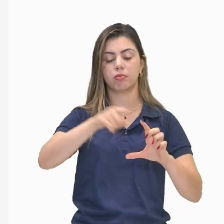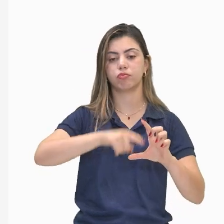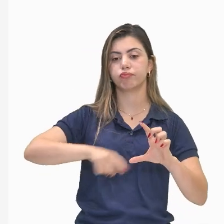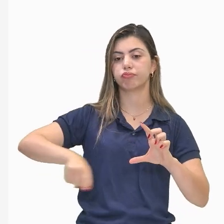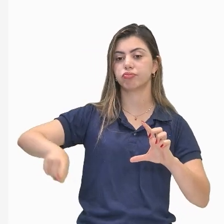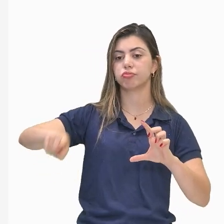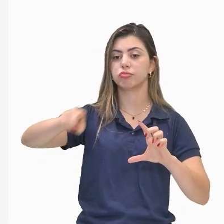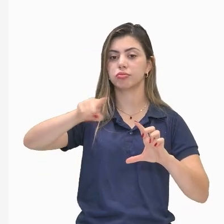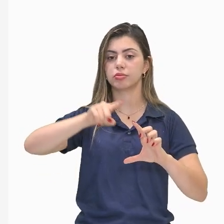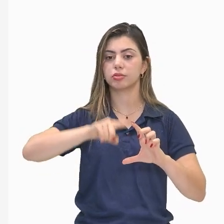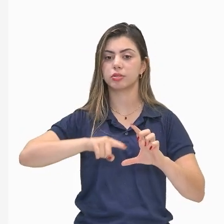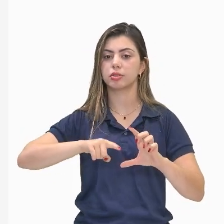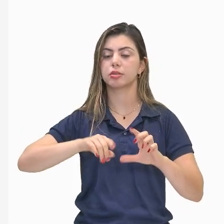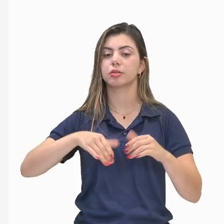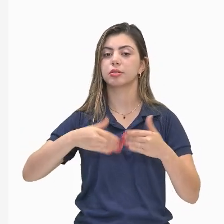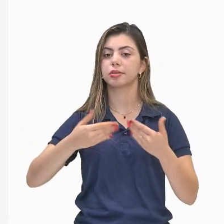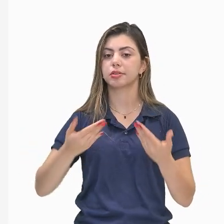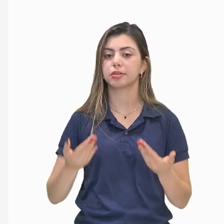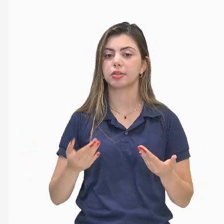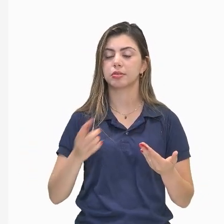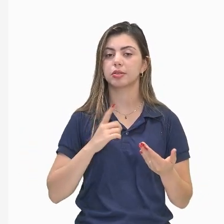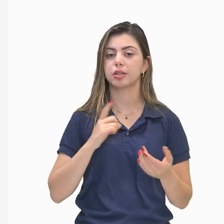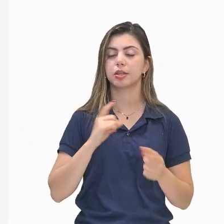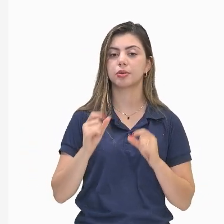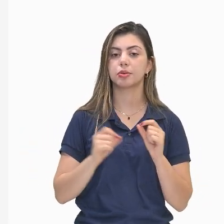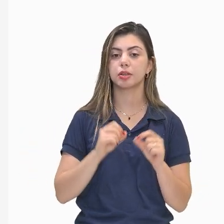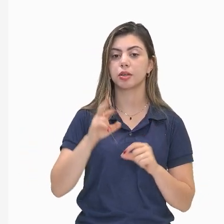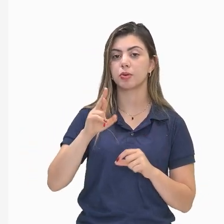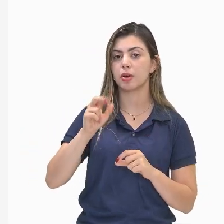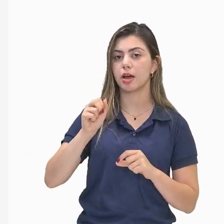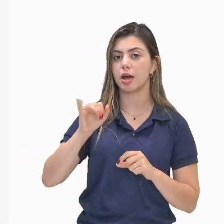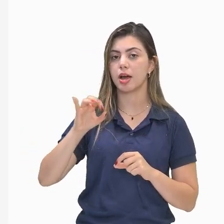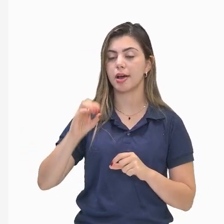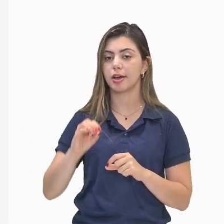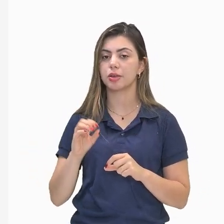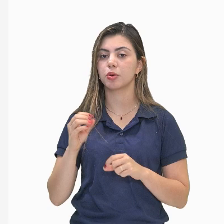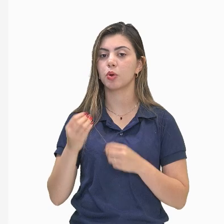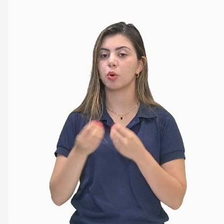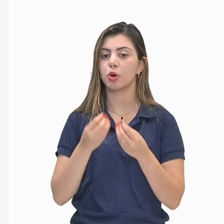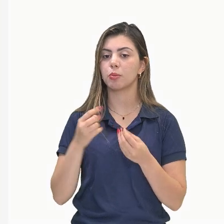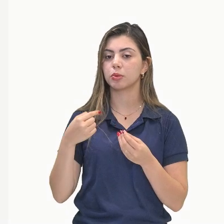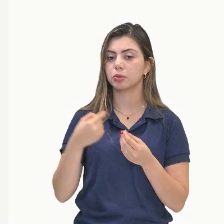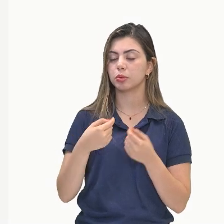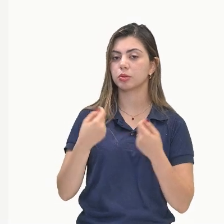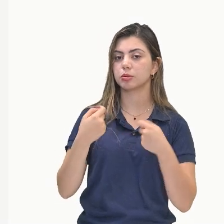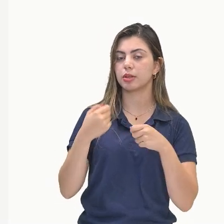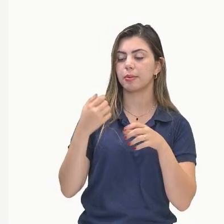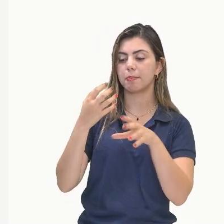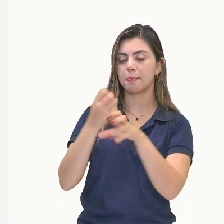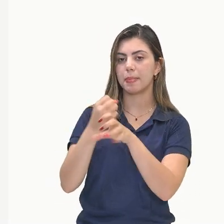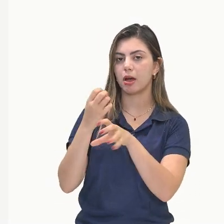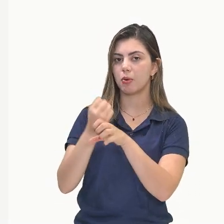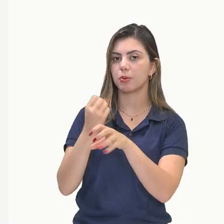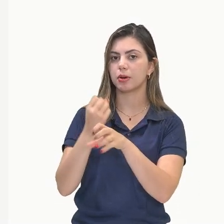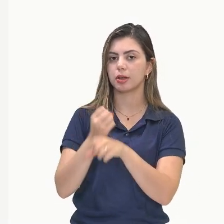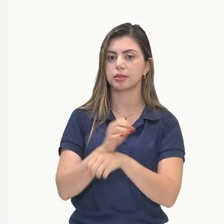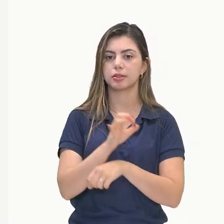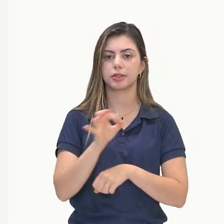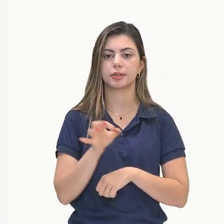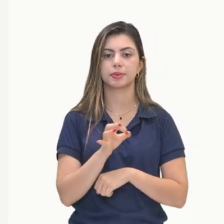um círculo, vai ter um certo raio que a gente vai, saber que tem como calcular esse raio, tá